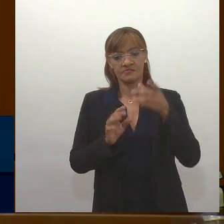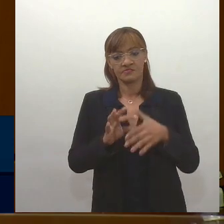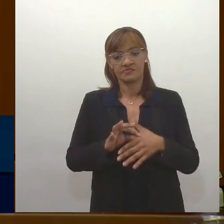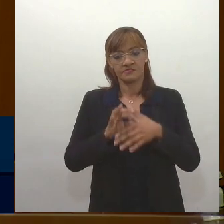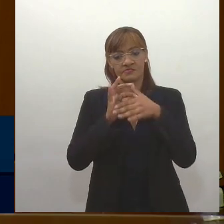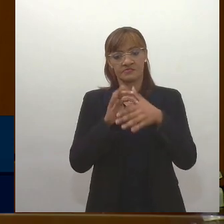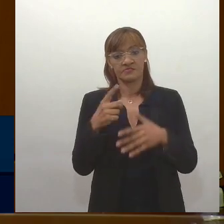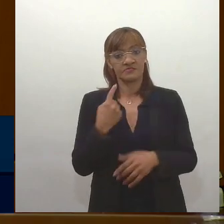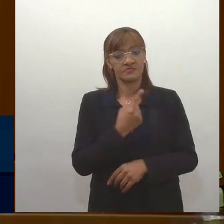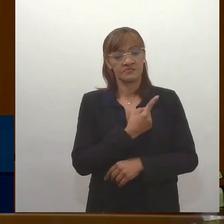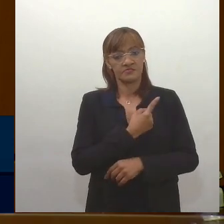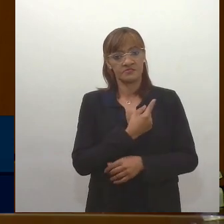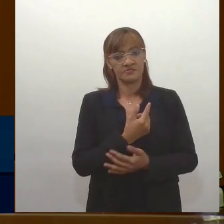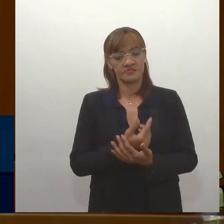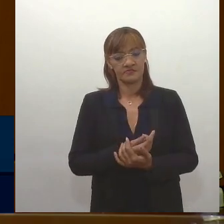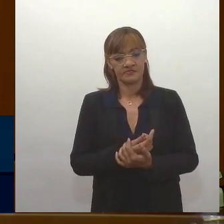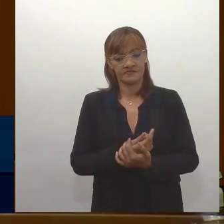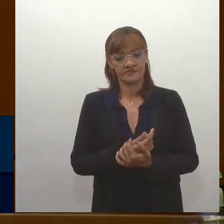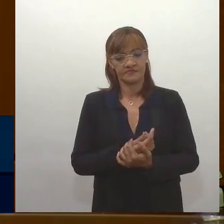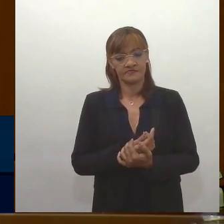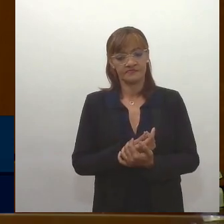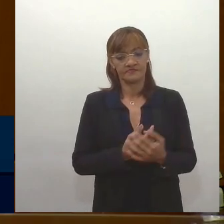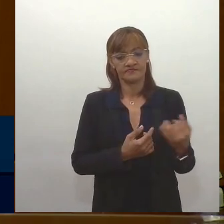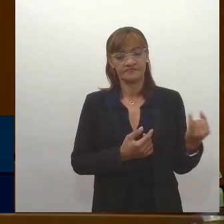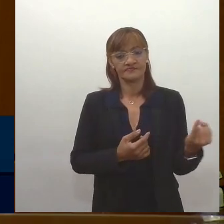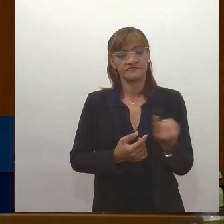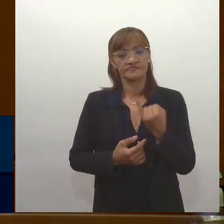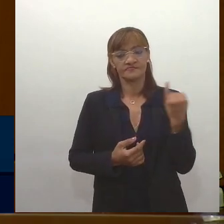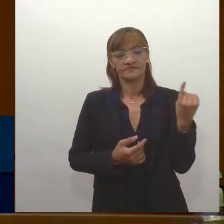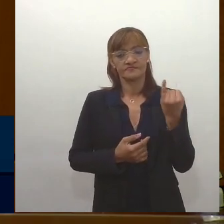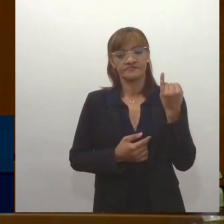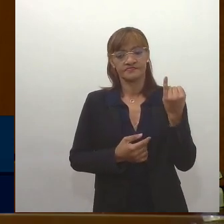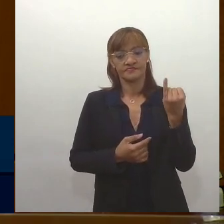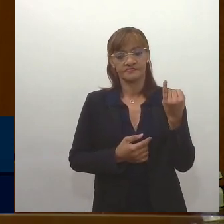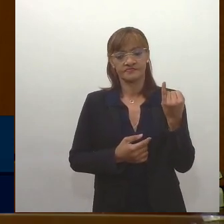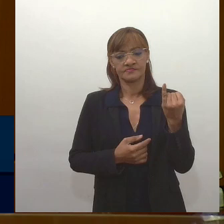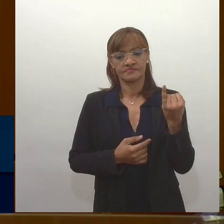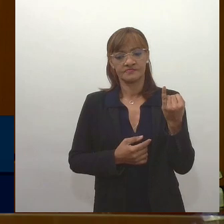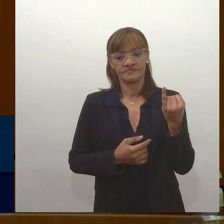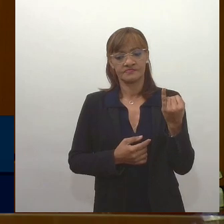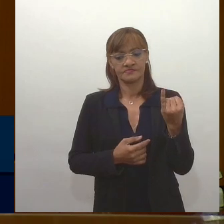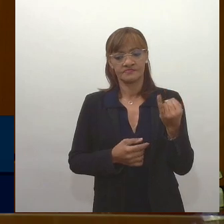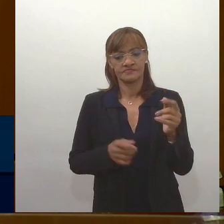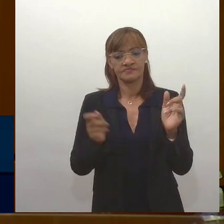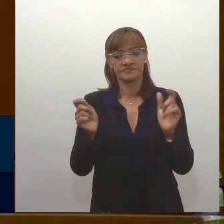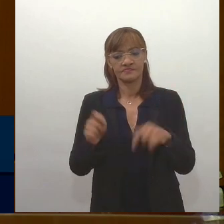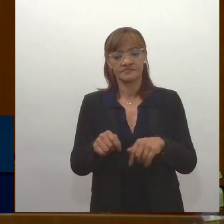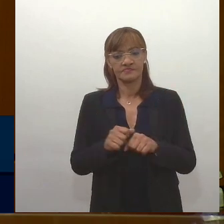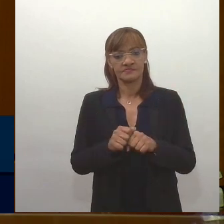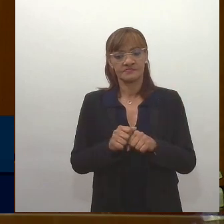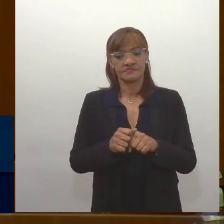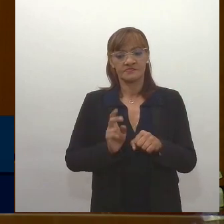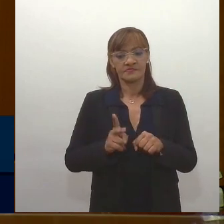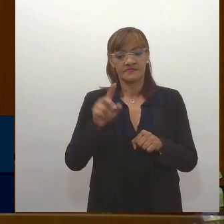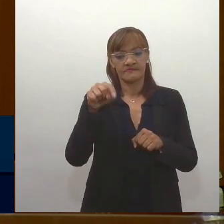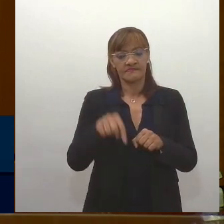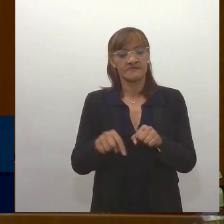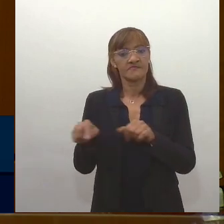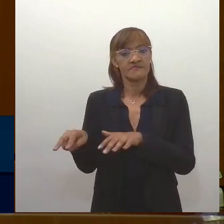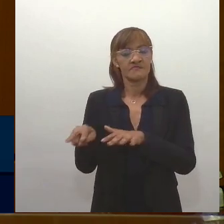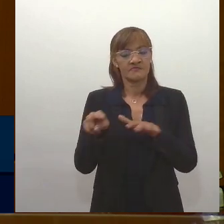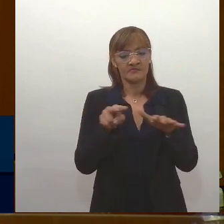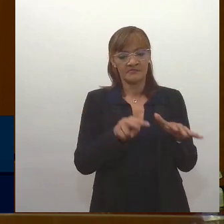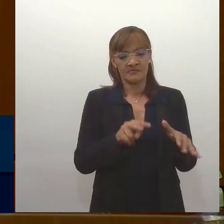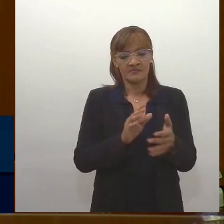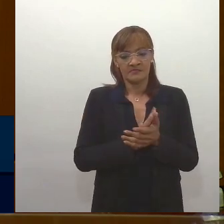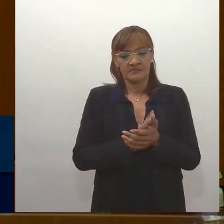que era importante senhor presidente que fosse encaminhado semanalmente aqui pra gente informações